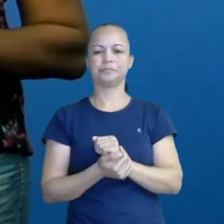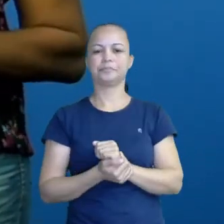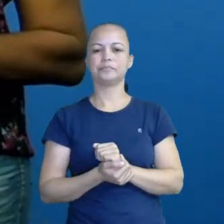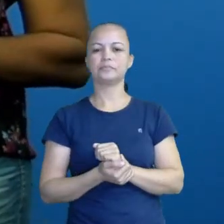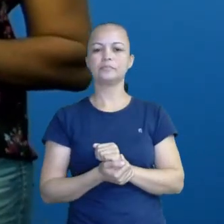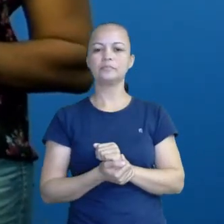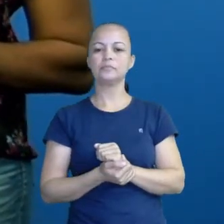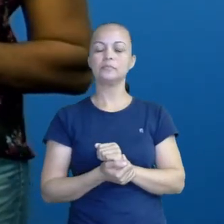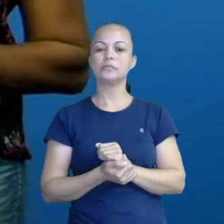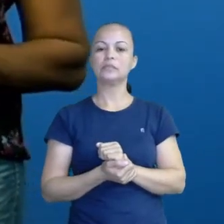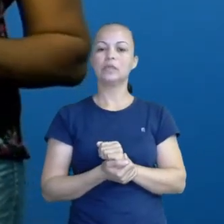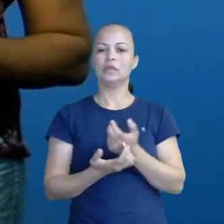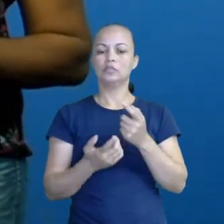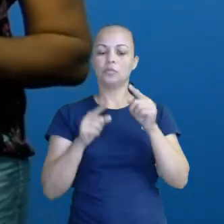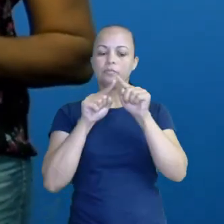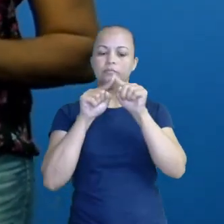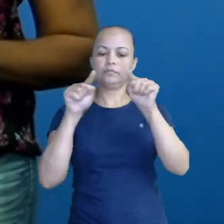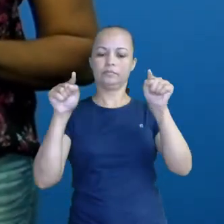zxh55m